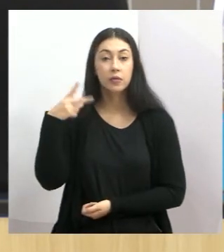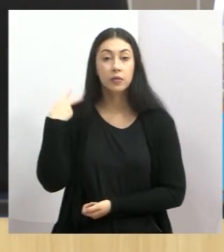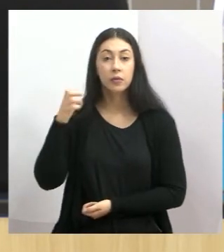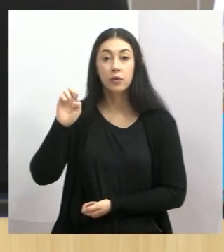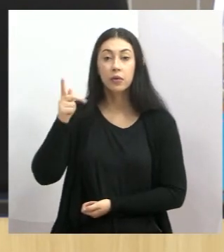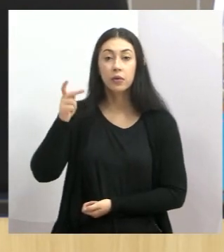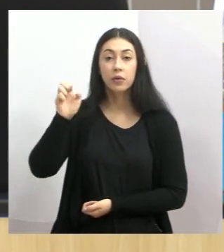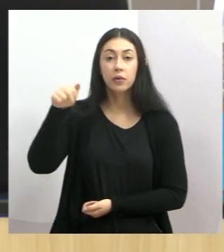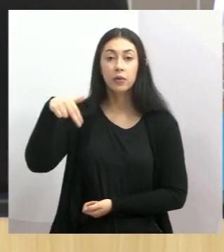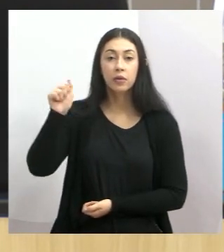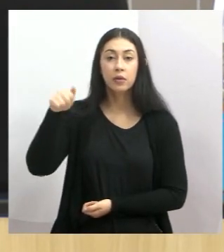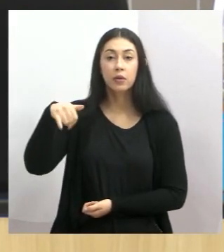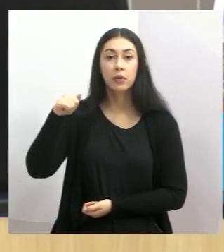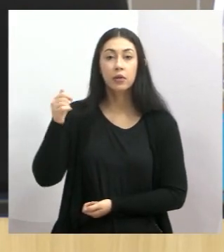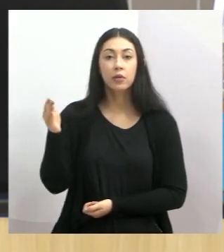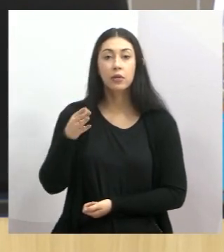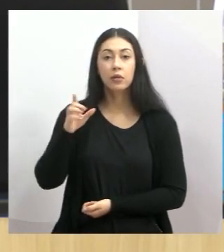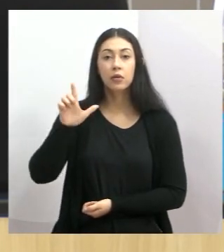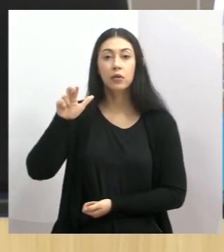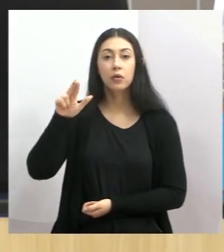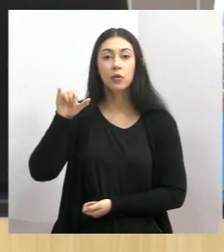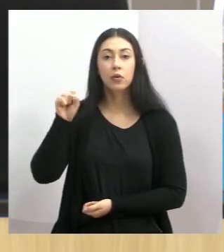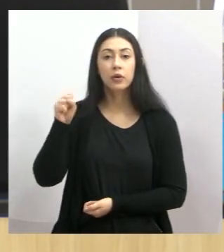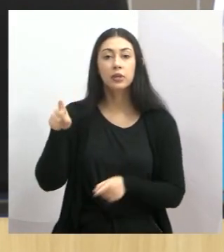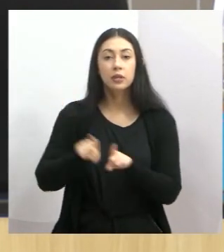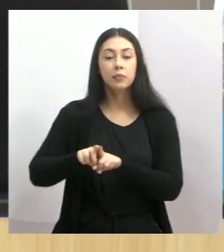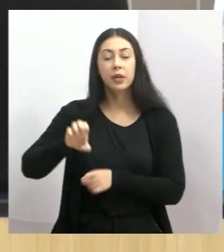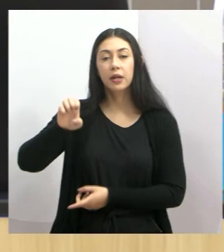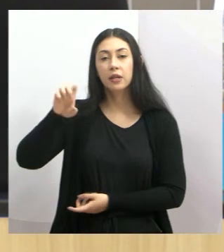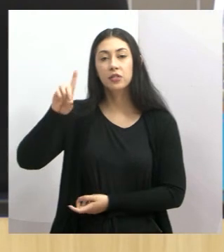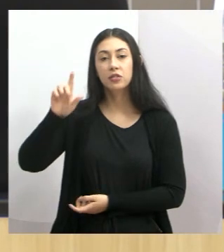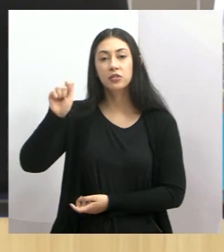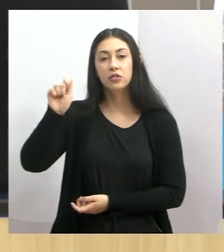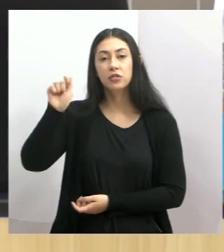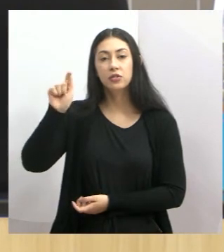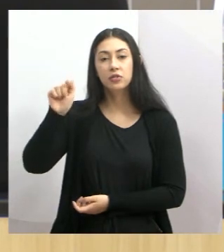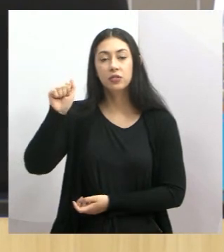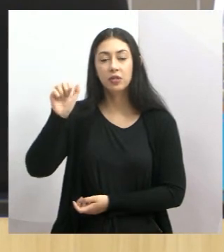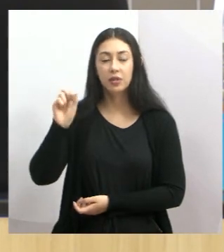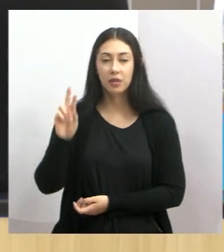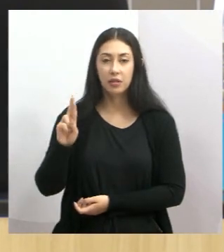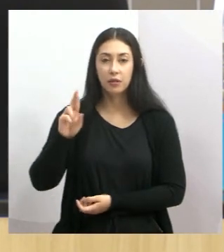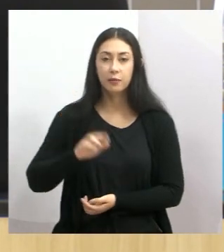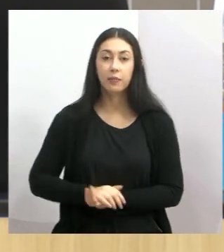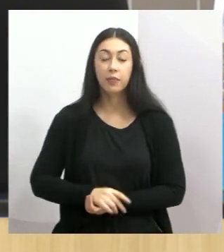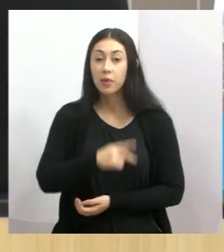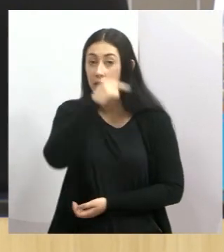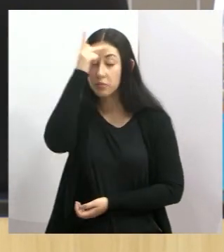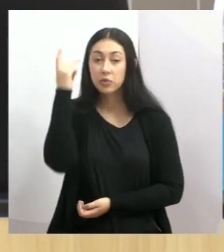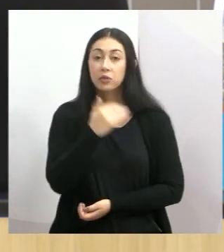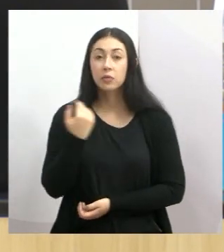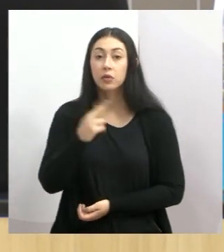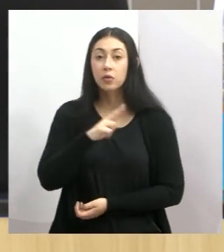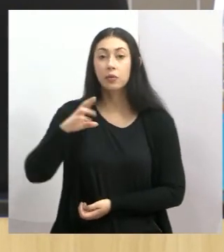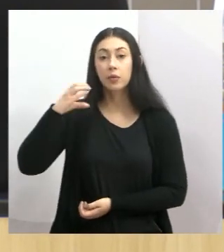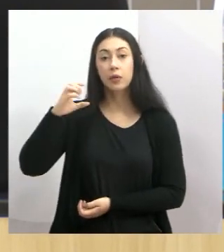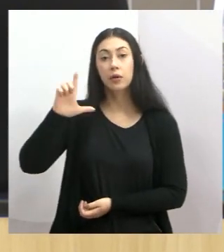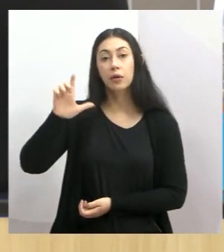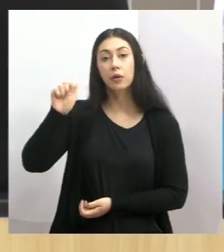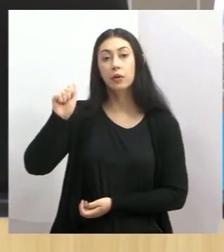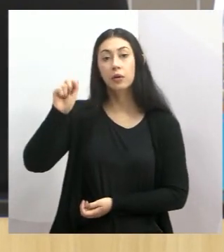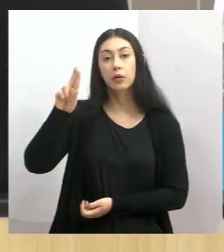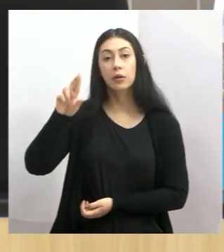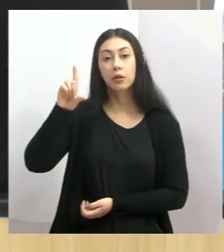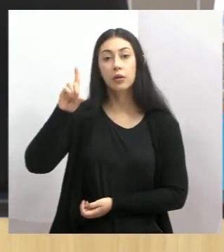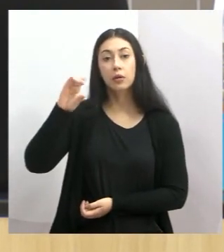Ernani Barreto Luiz Flávio Dias Edgar Sasaki voto de pesar pelo falecimento de Cláudio uma